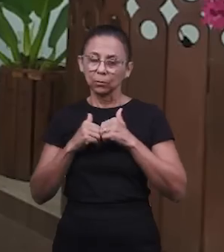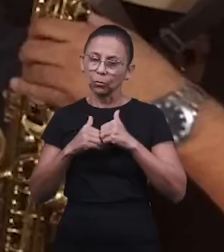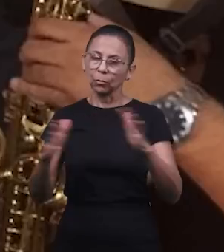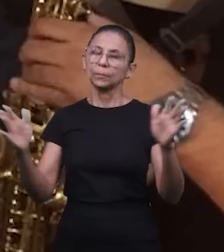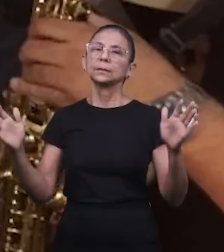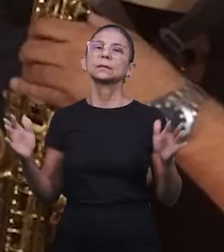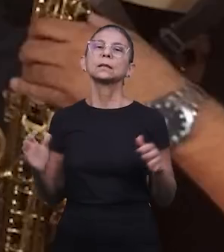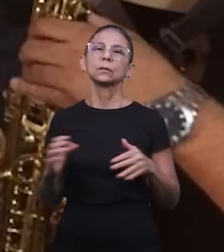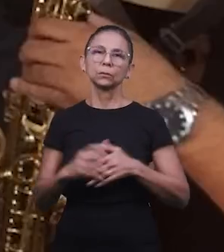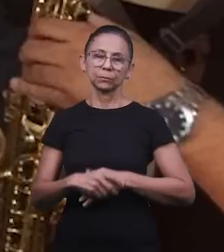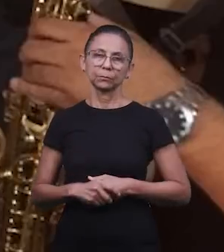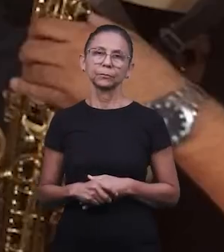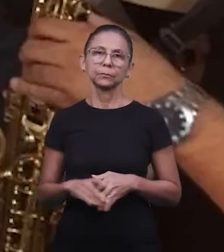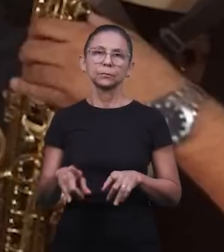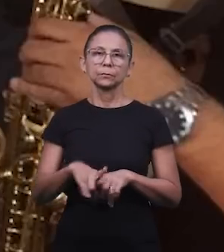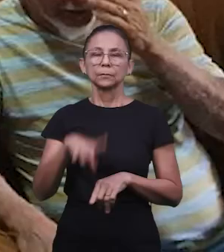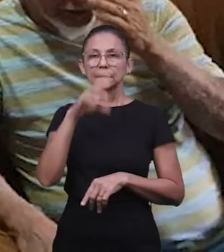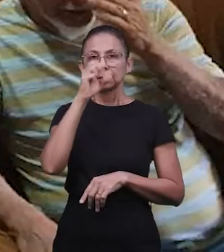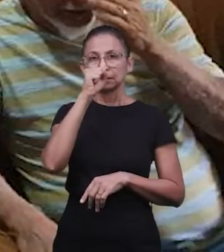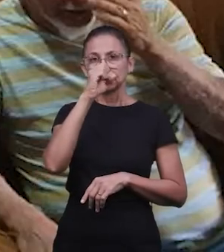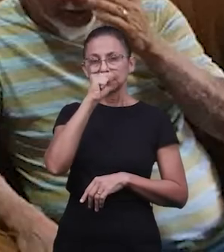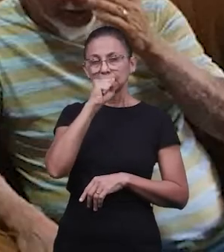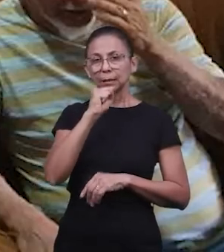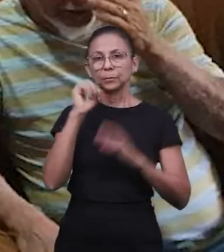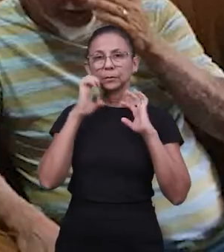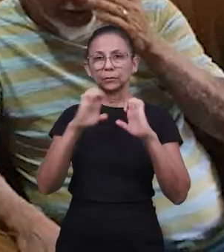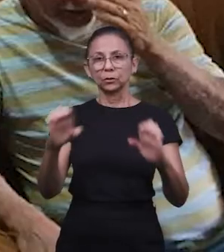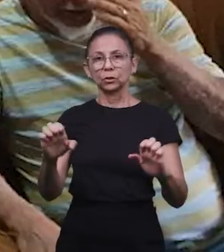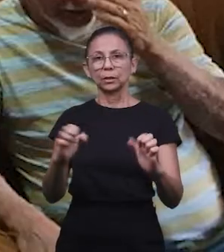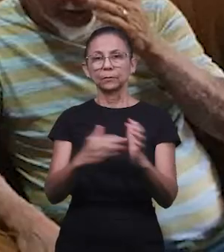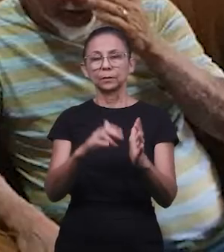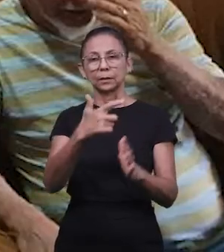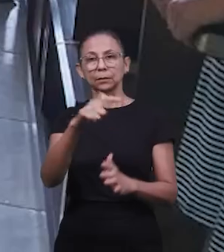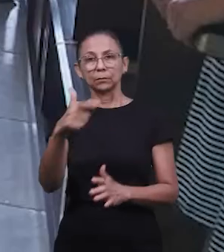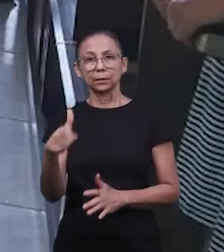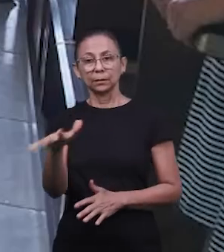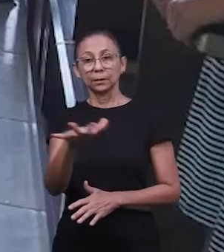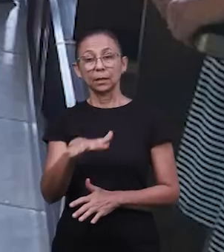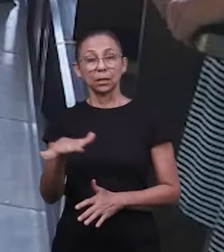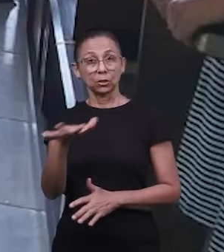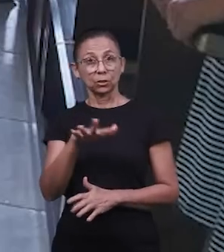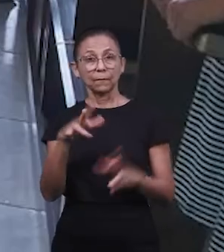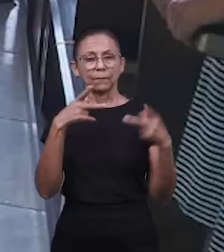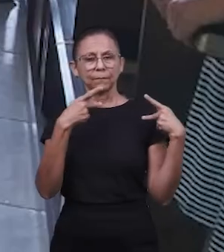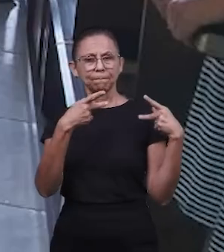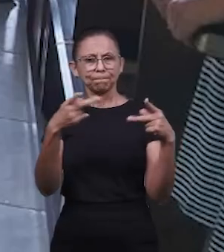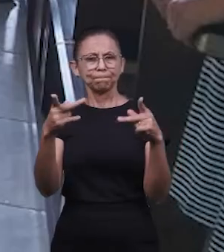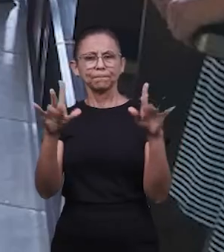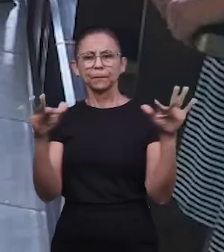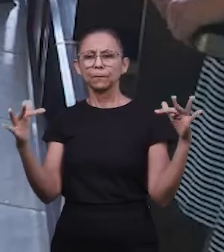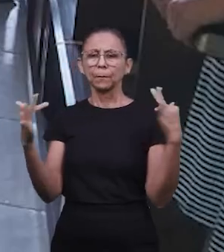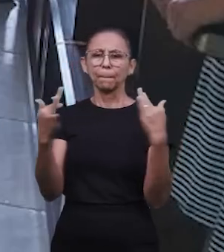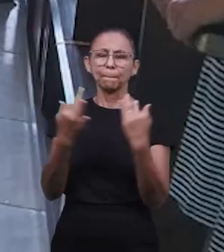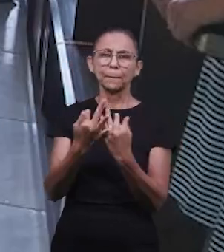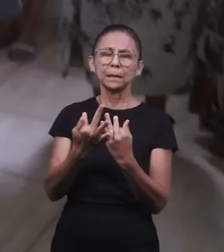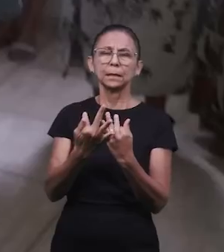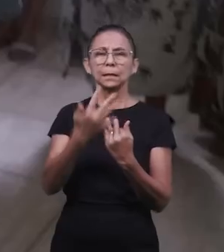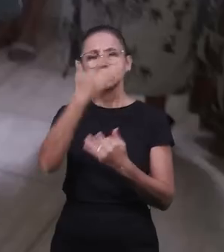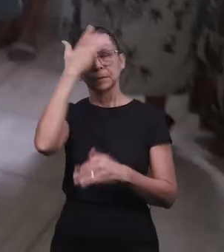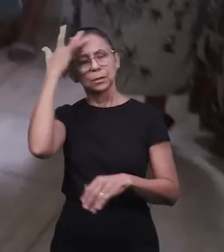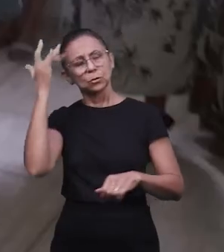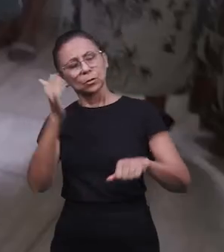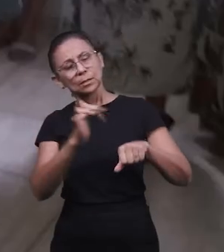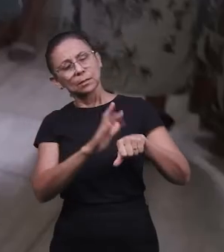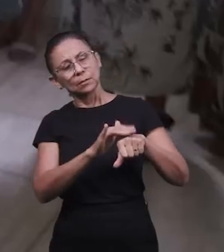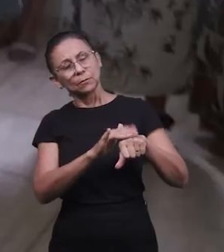começaram. Em Caratinga foi realizado, no sábado, pelos jovens do Evangelho Sem Fronteira da região, visitas aos lares